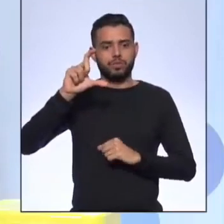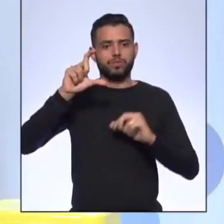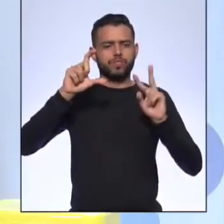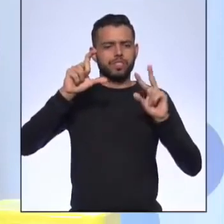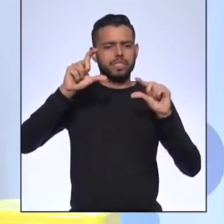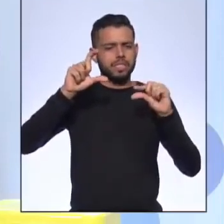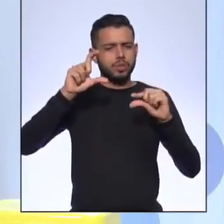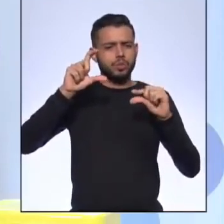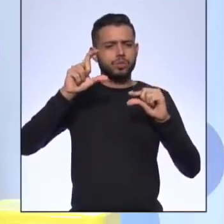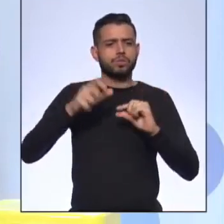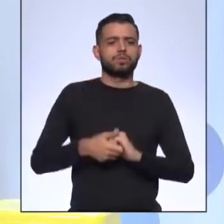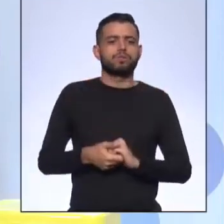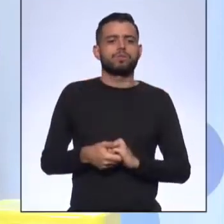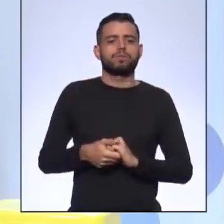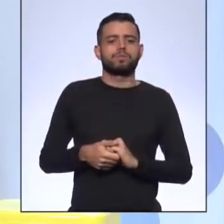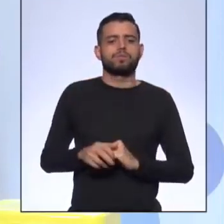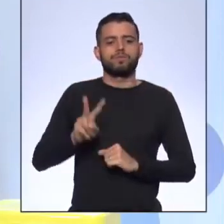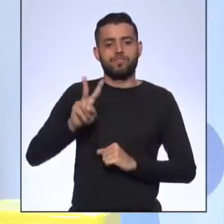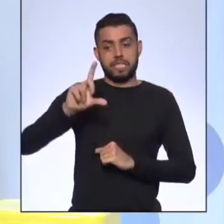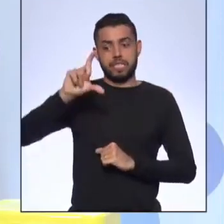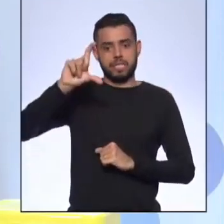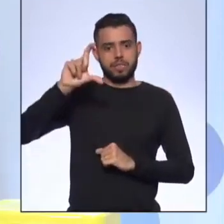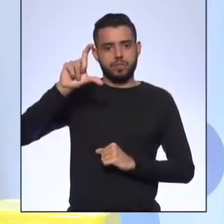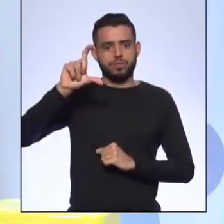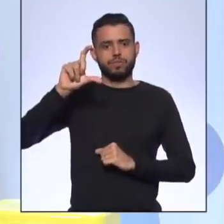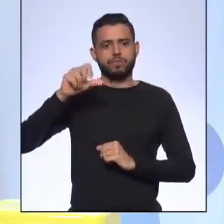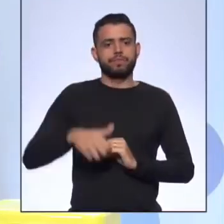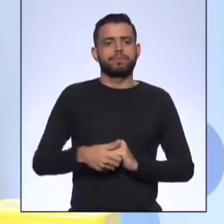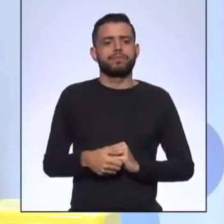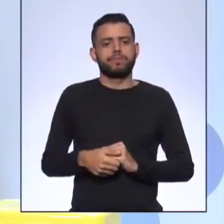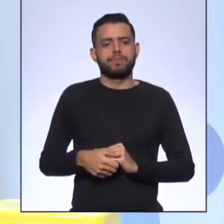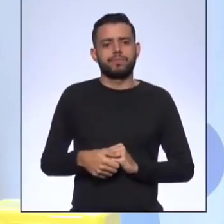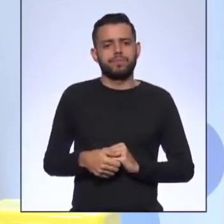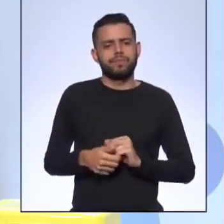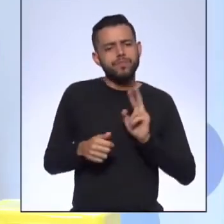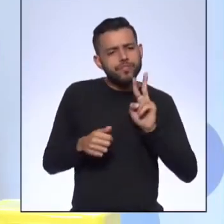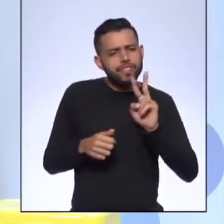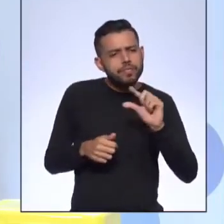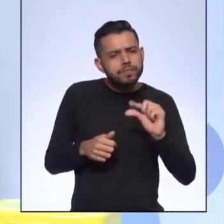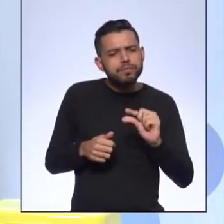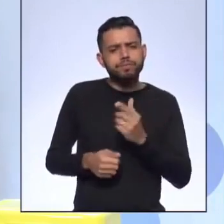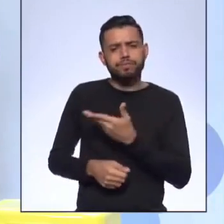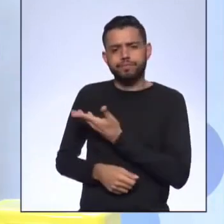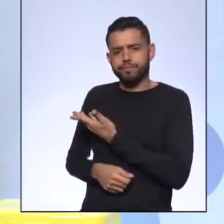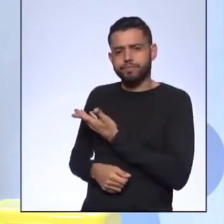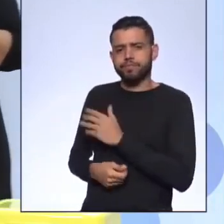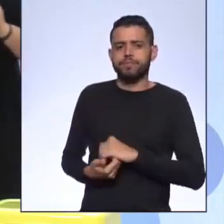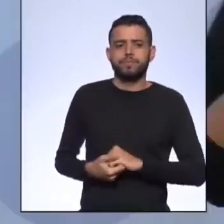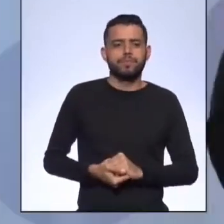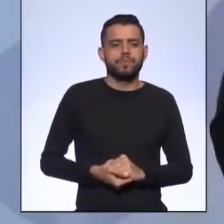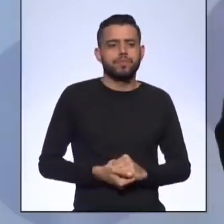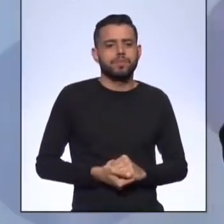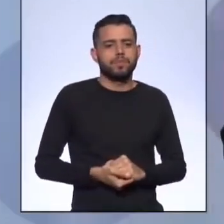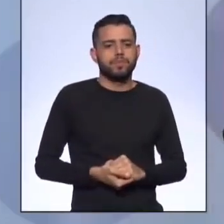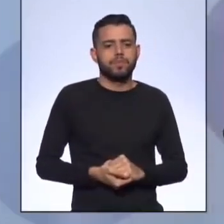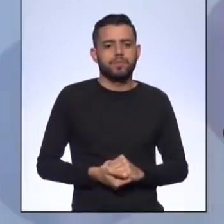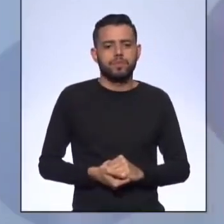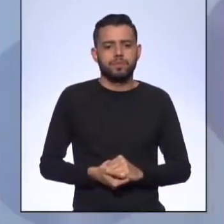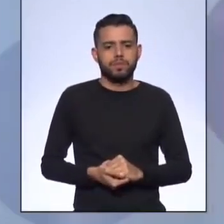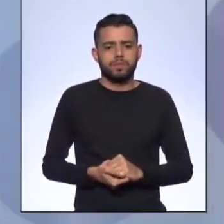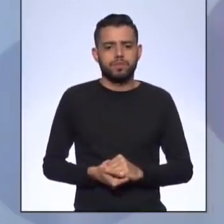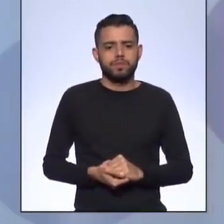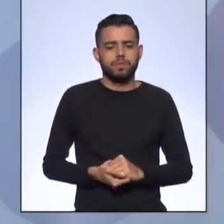Vzinho, Vzão daqui e Vzinho daqui. Gente, para